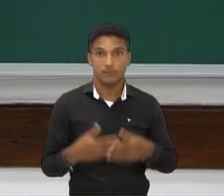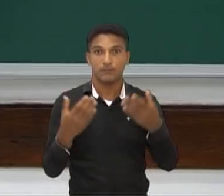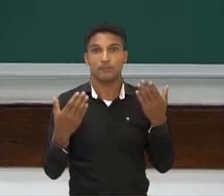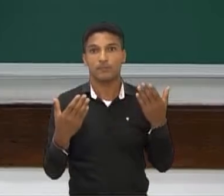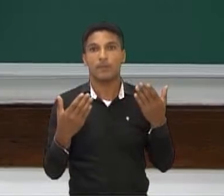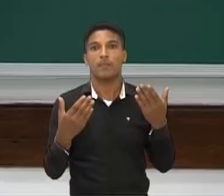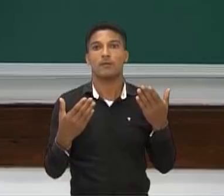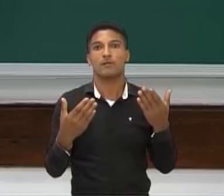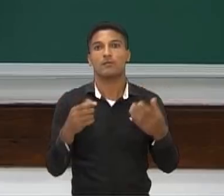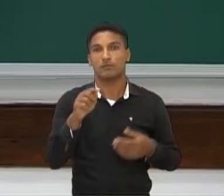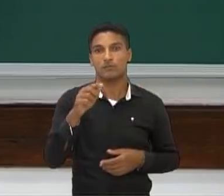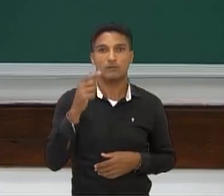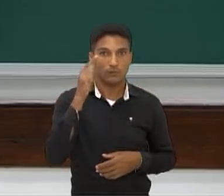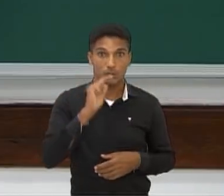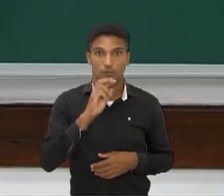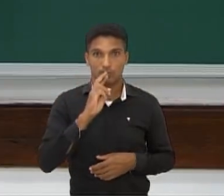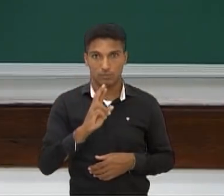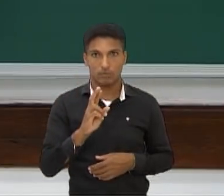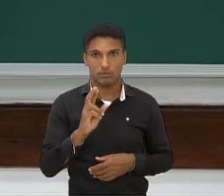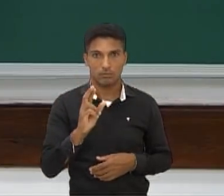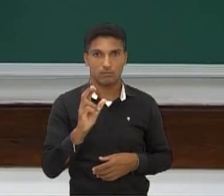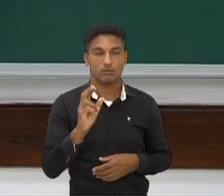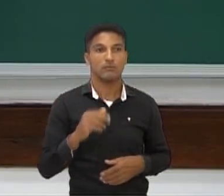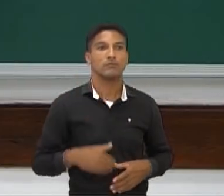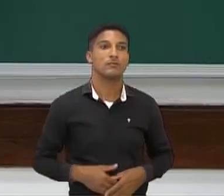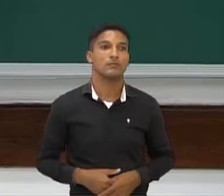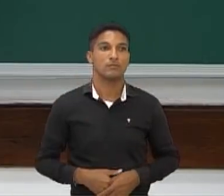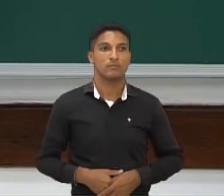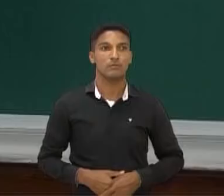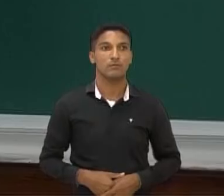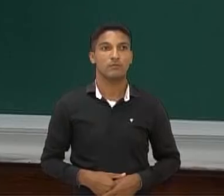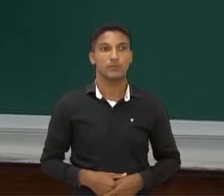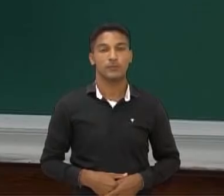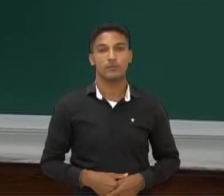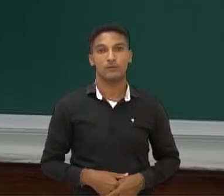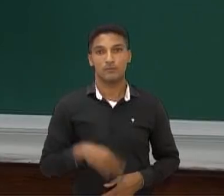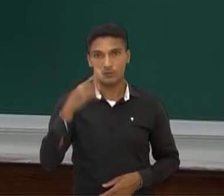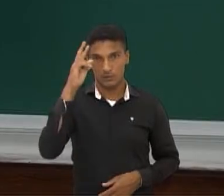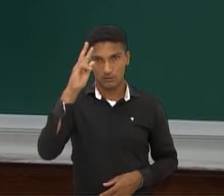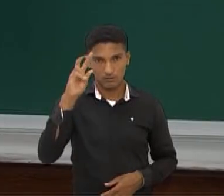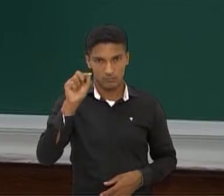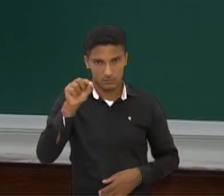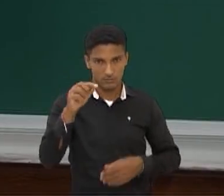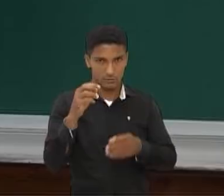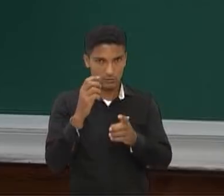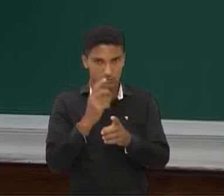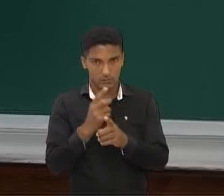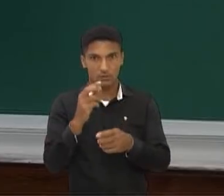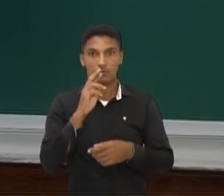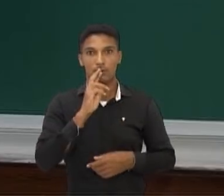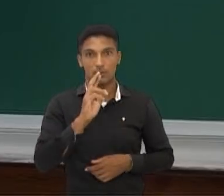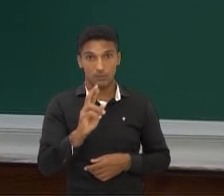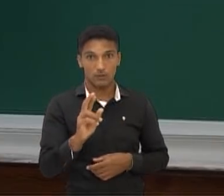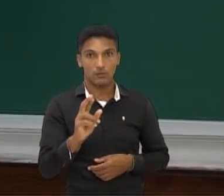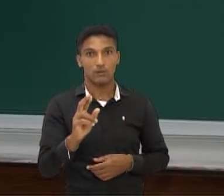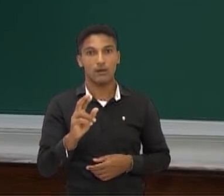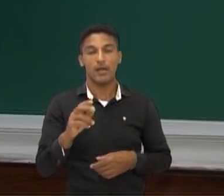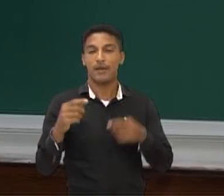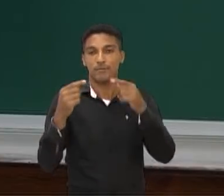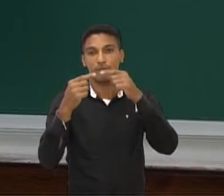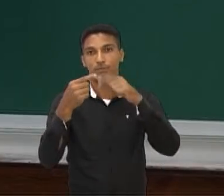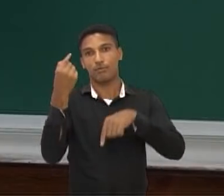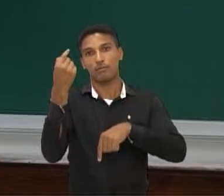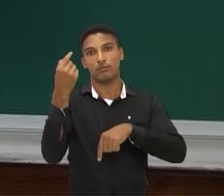E aí, querido estudante, acertou esse exercício? Lembre-se, você tem que achar, dentre as alternativas, a que não está